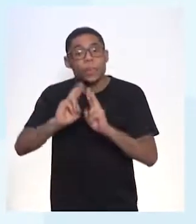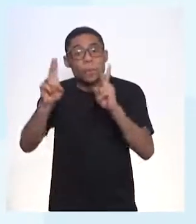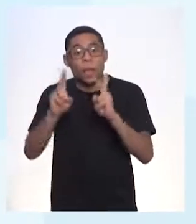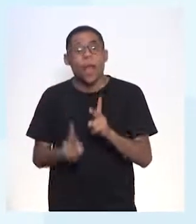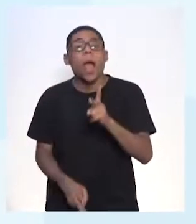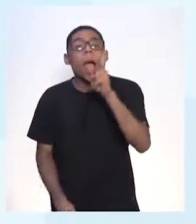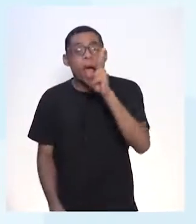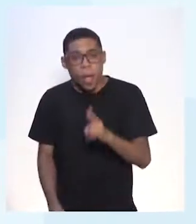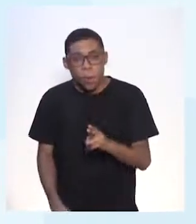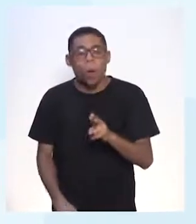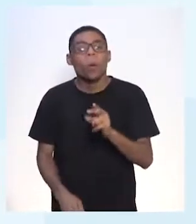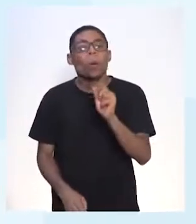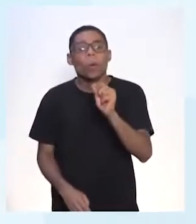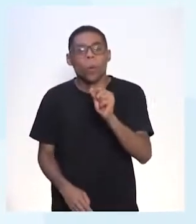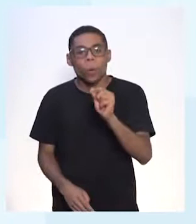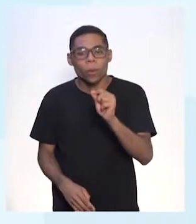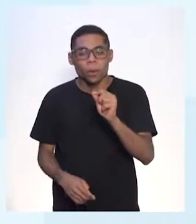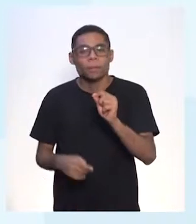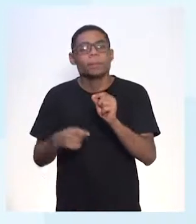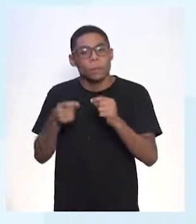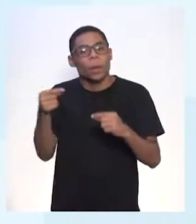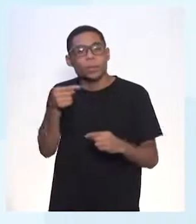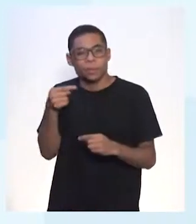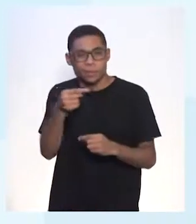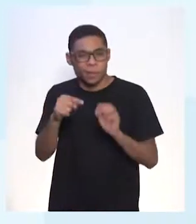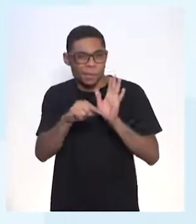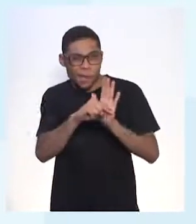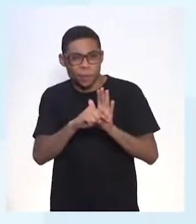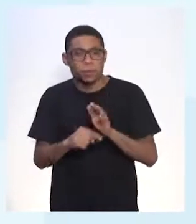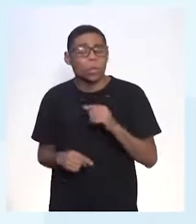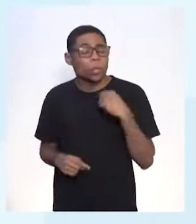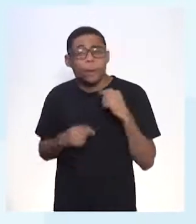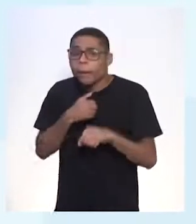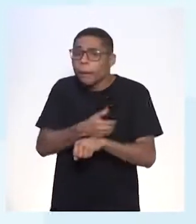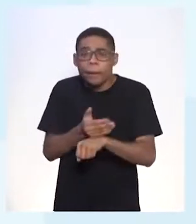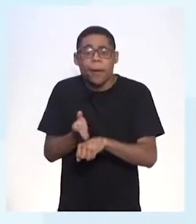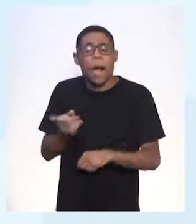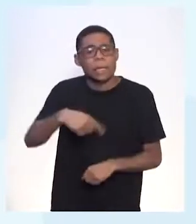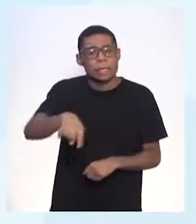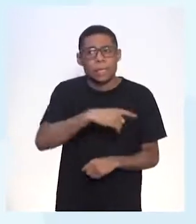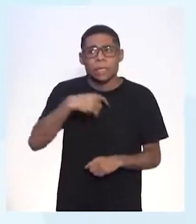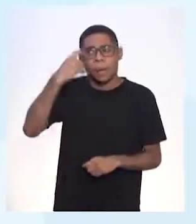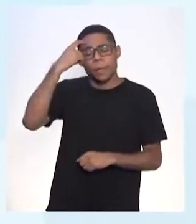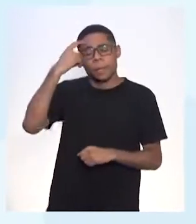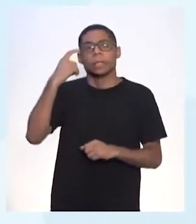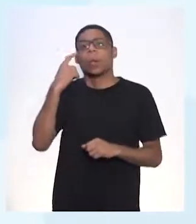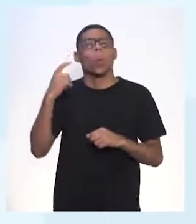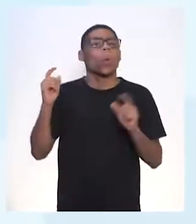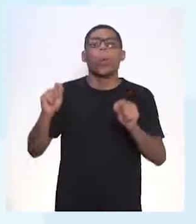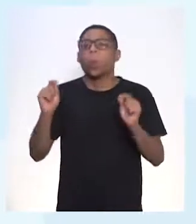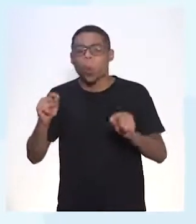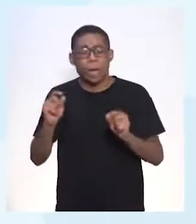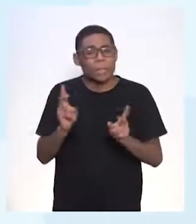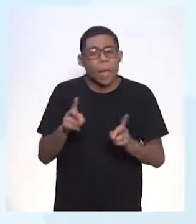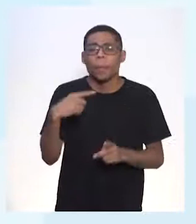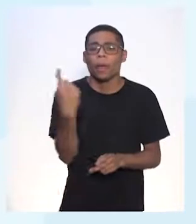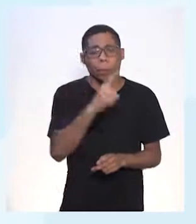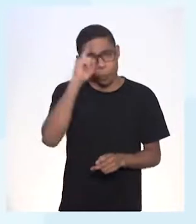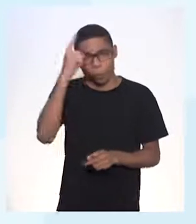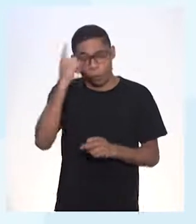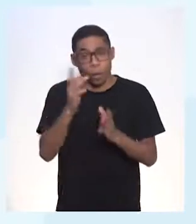que subtração, né? Sem dúvida. Toda vez, às vezes, a gente até tem essa dúvida. Então, anotem, por favor, aí no